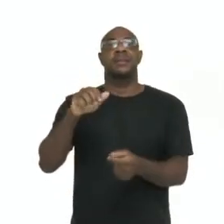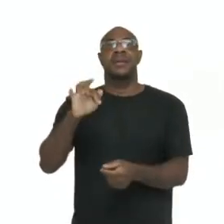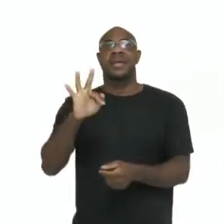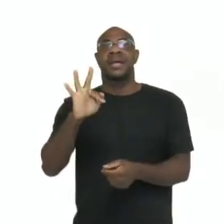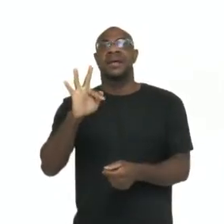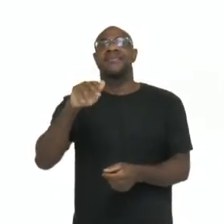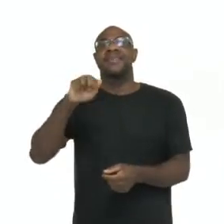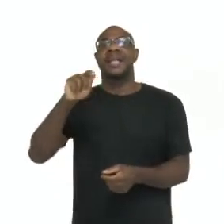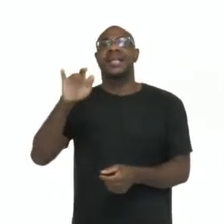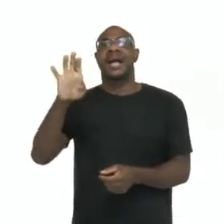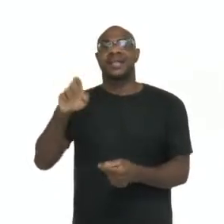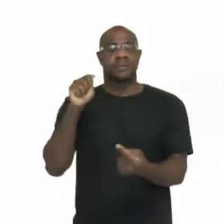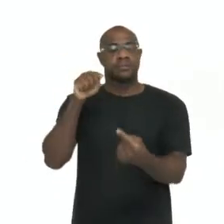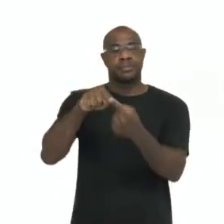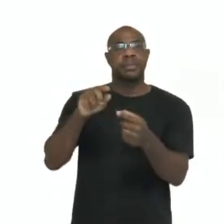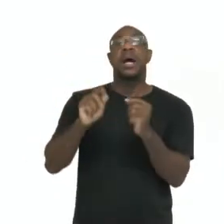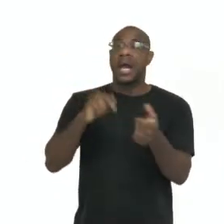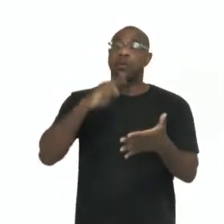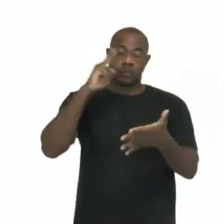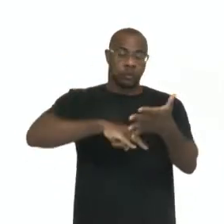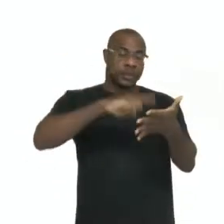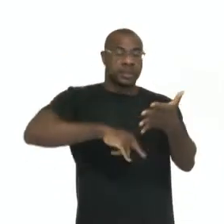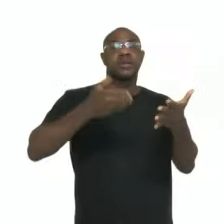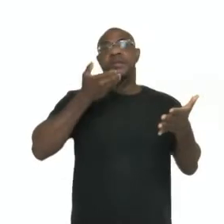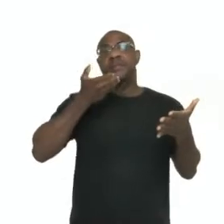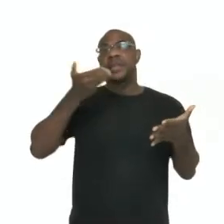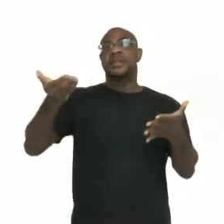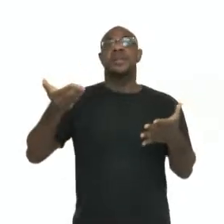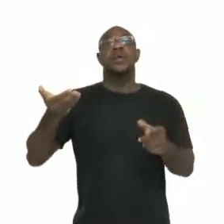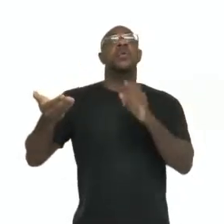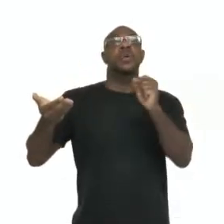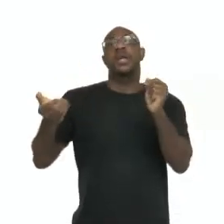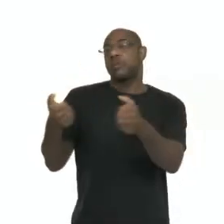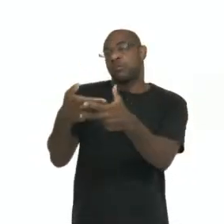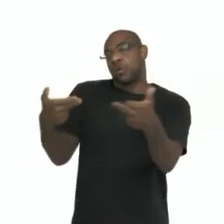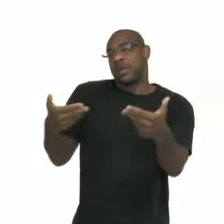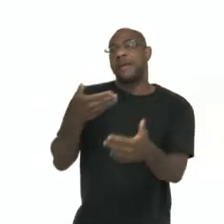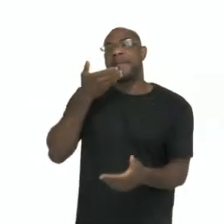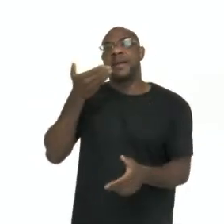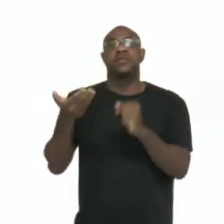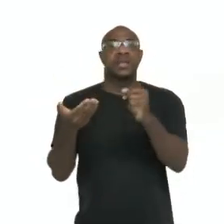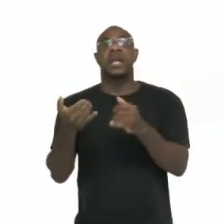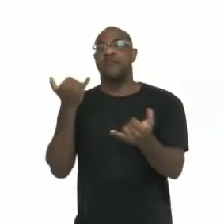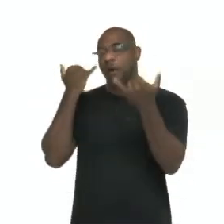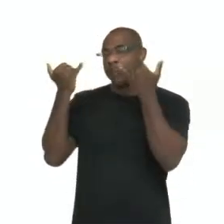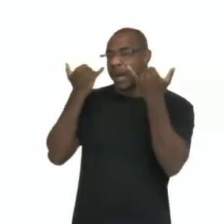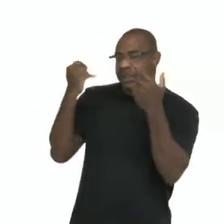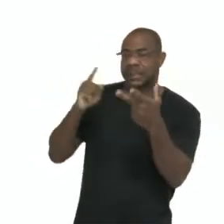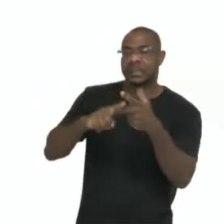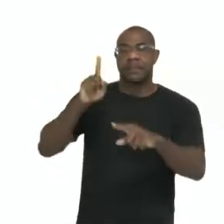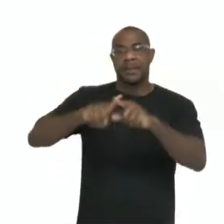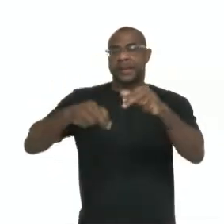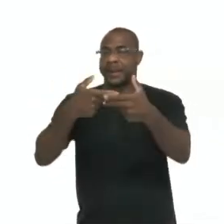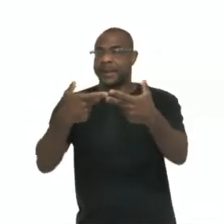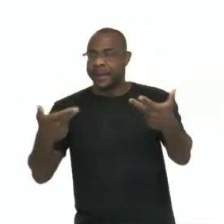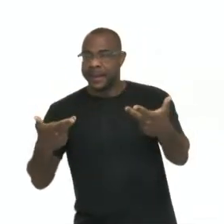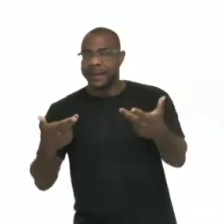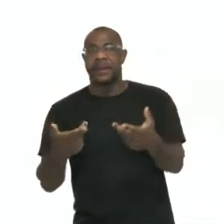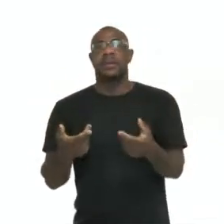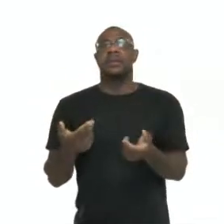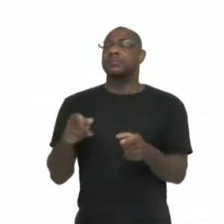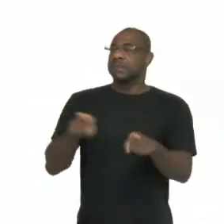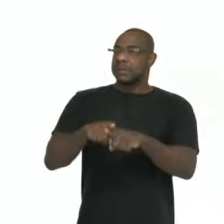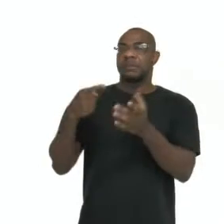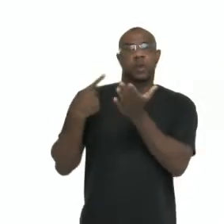correspondência formal, um documento que solicita providências, pede por informações, materiais, propõe